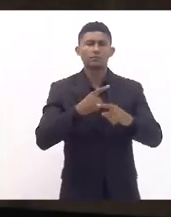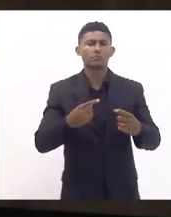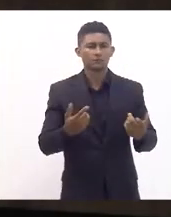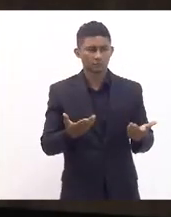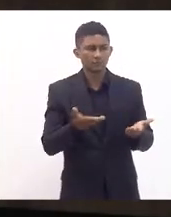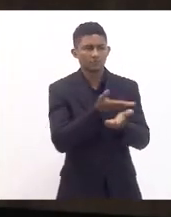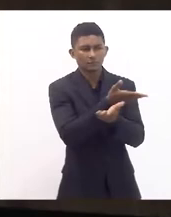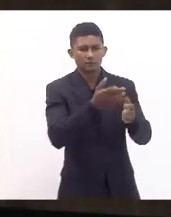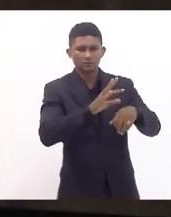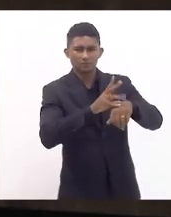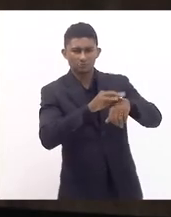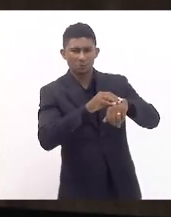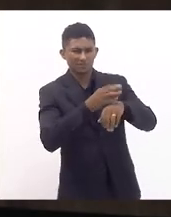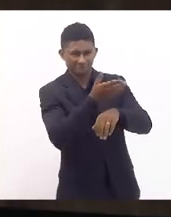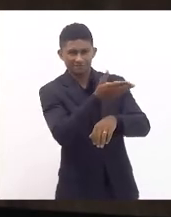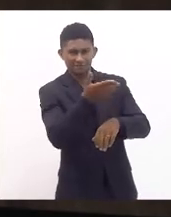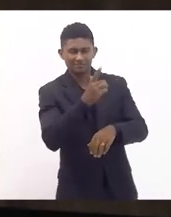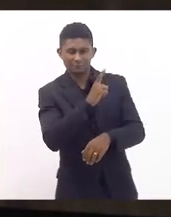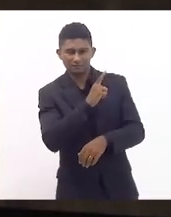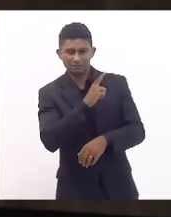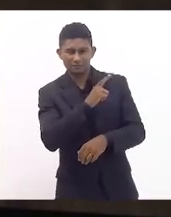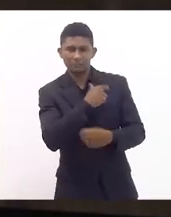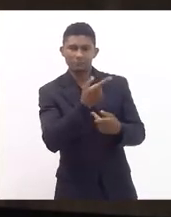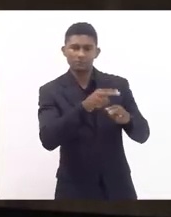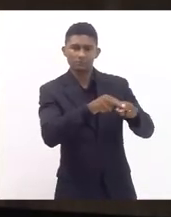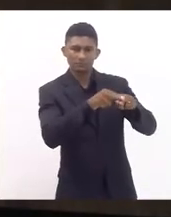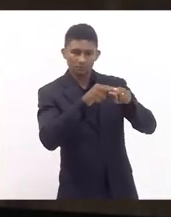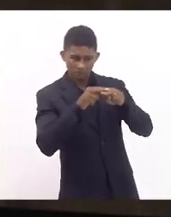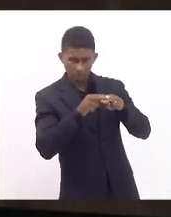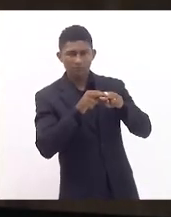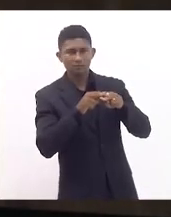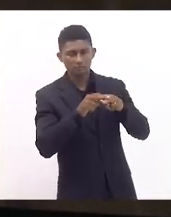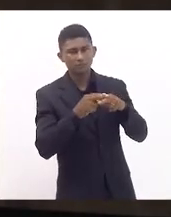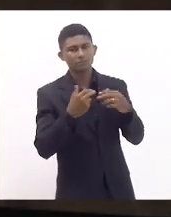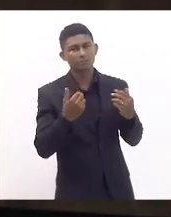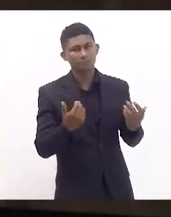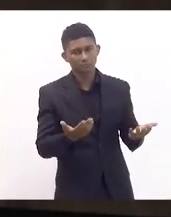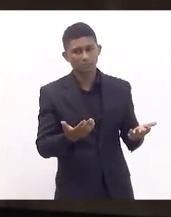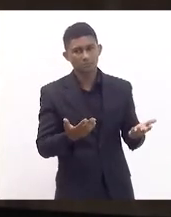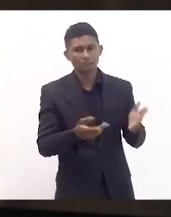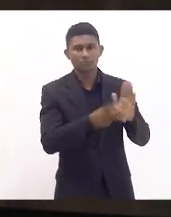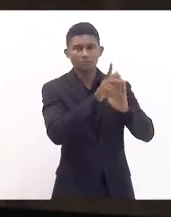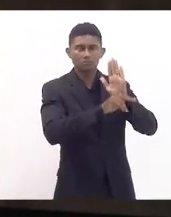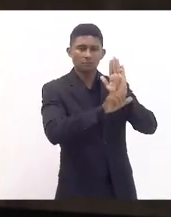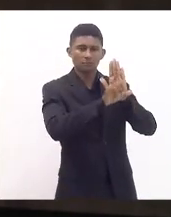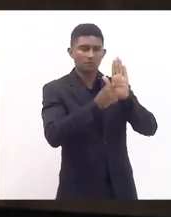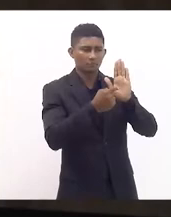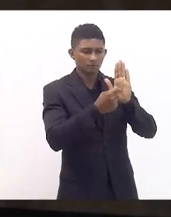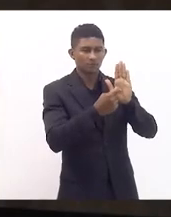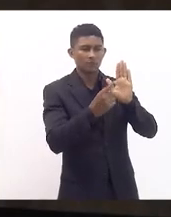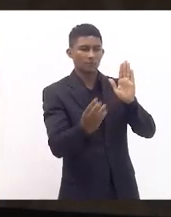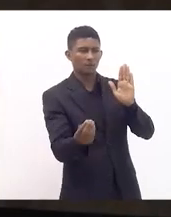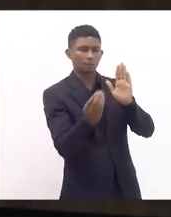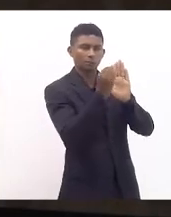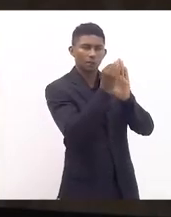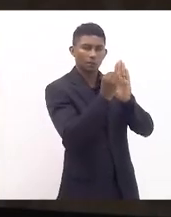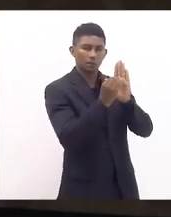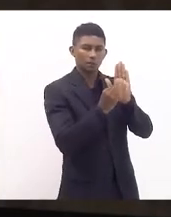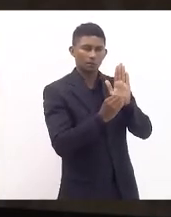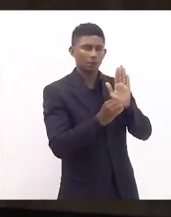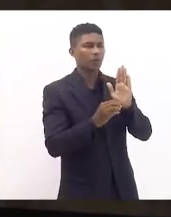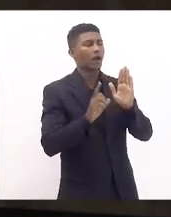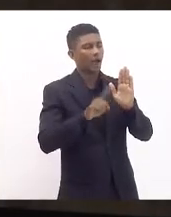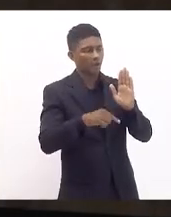destas doenças, daí porque assiste razão ao projeto de incluí-los como